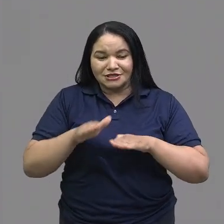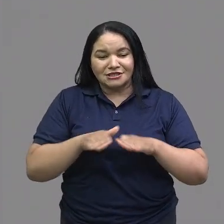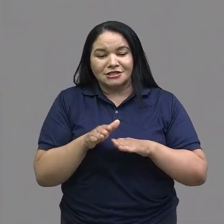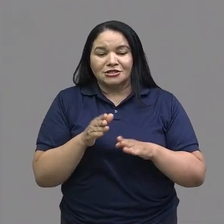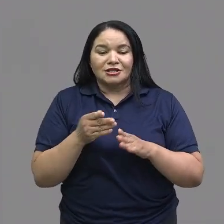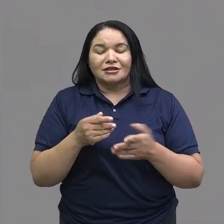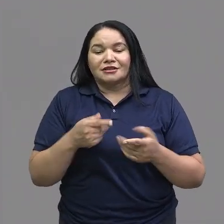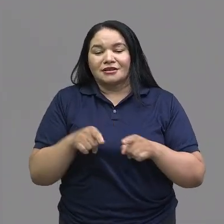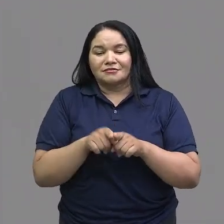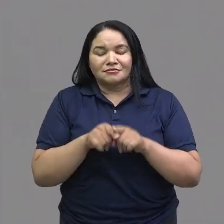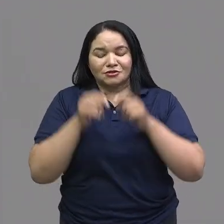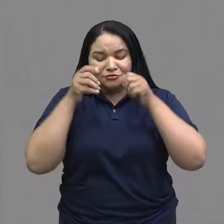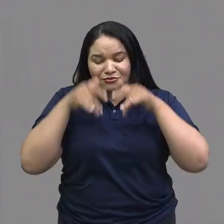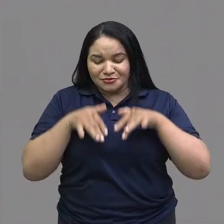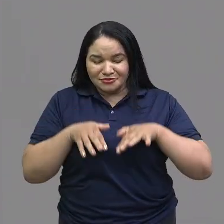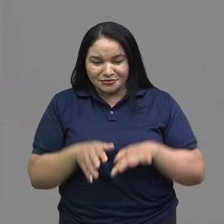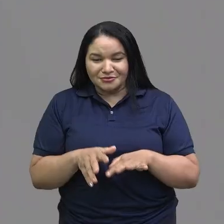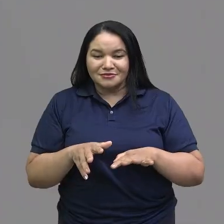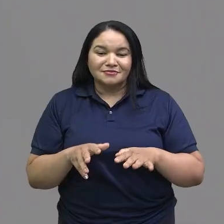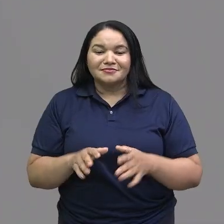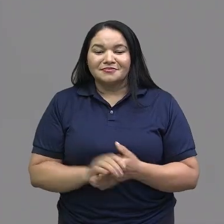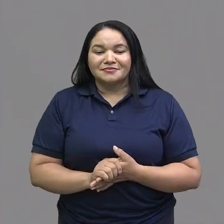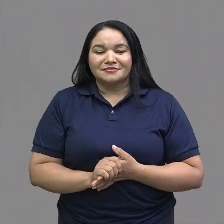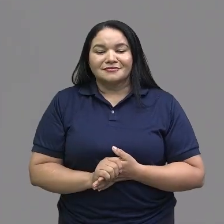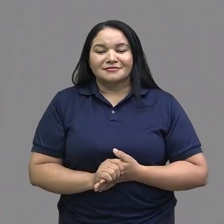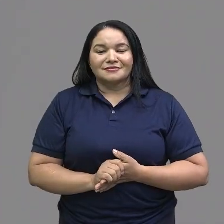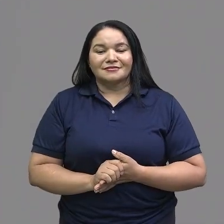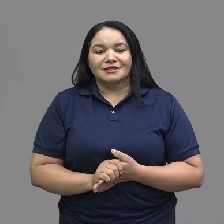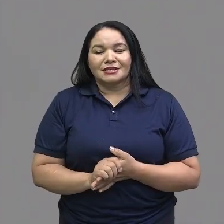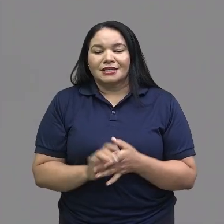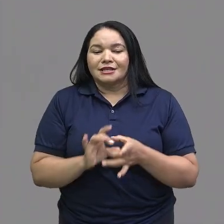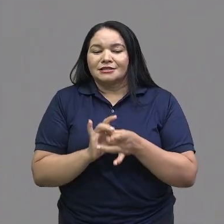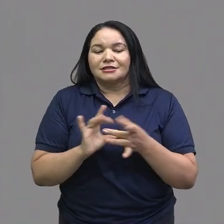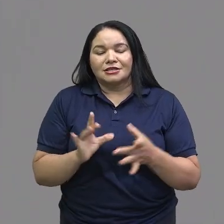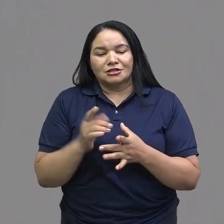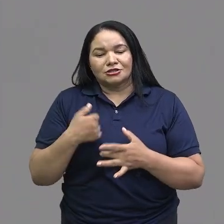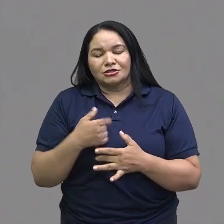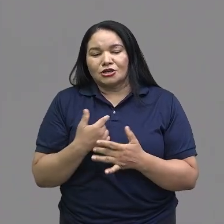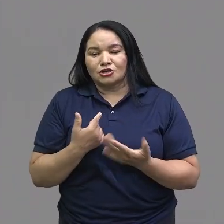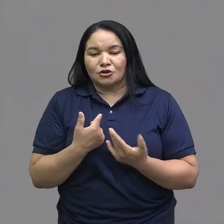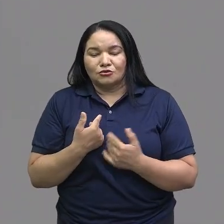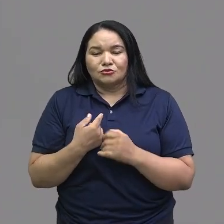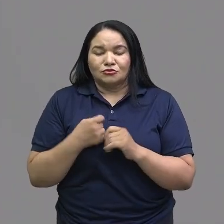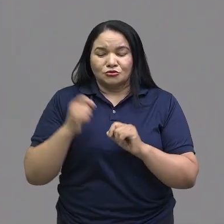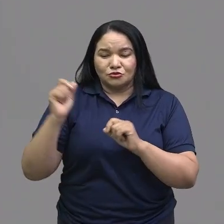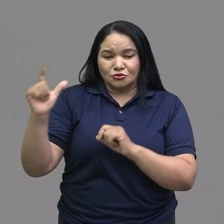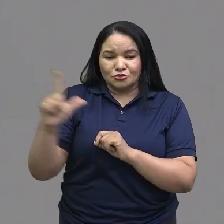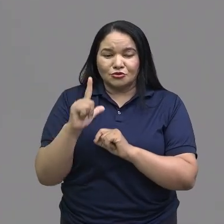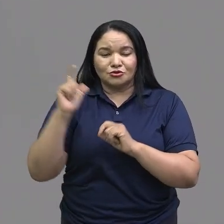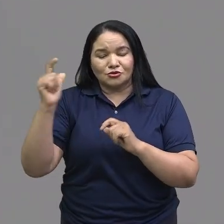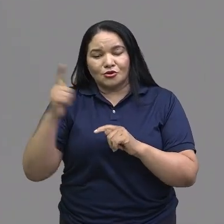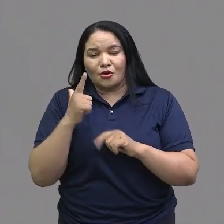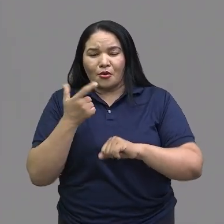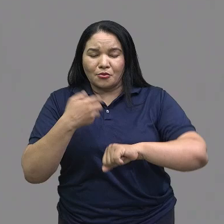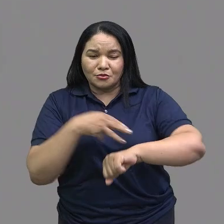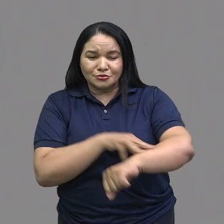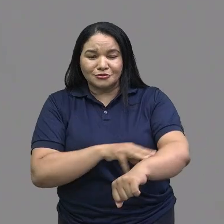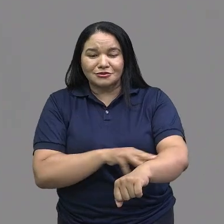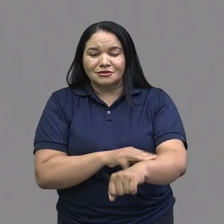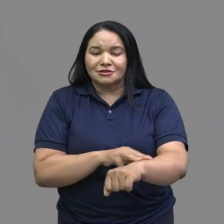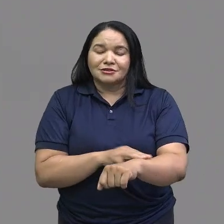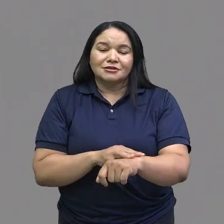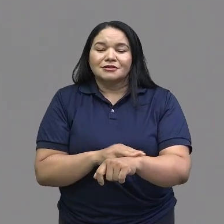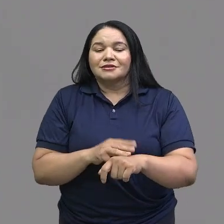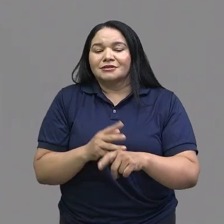e o regue até o meu suor. Deixa que eu me toste sob este sol inóspito, que me dardeja